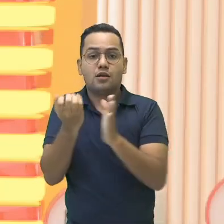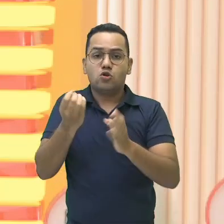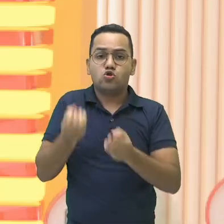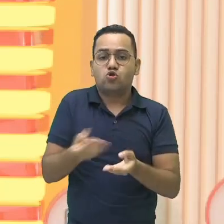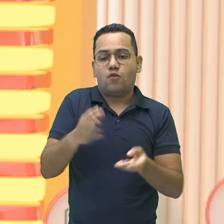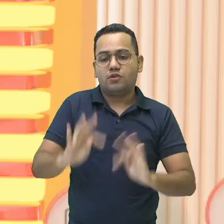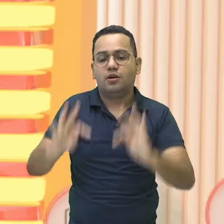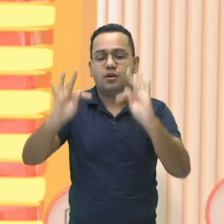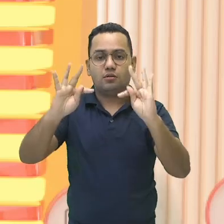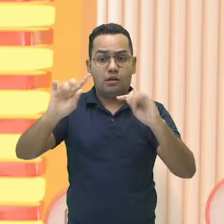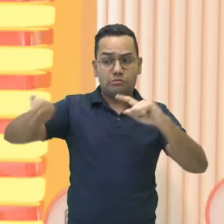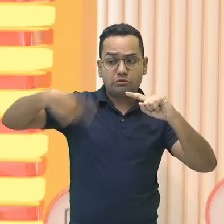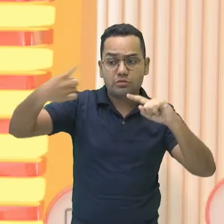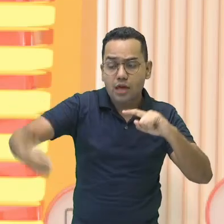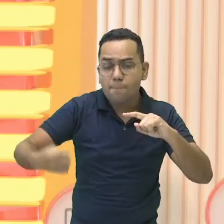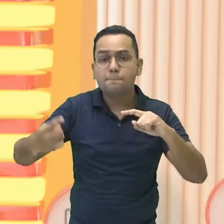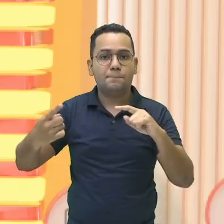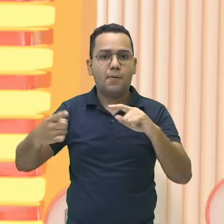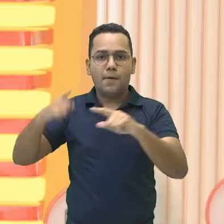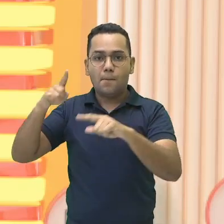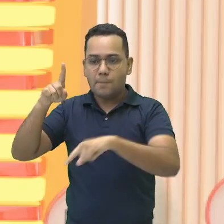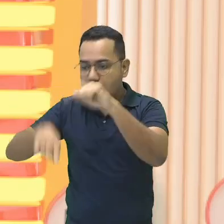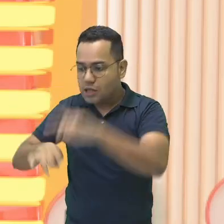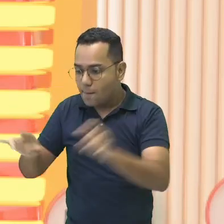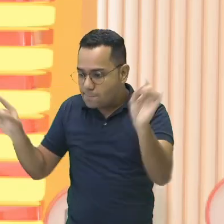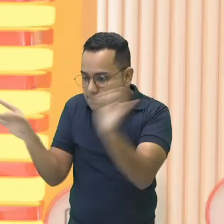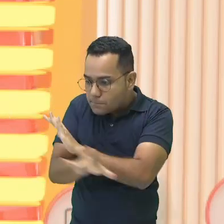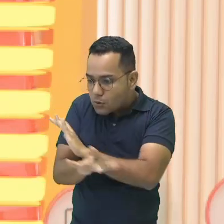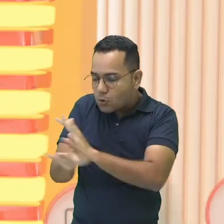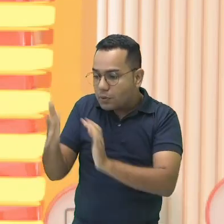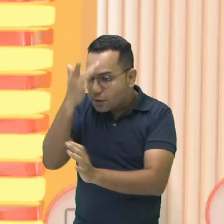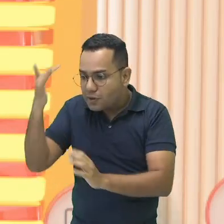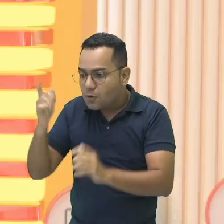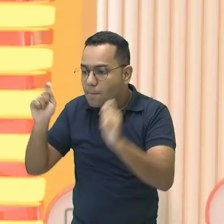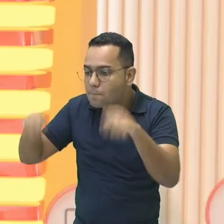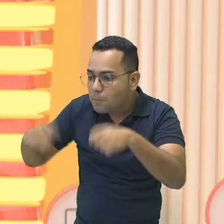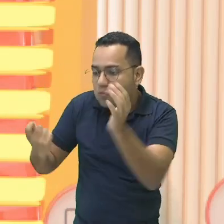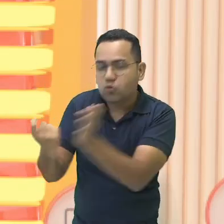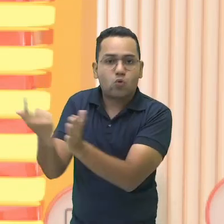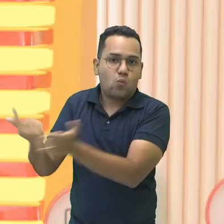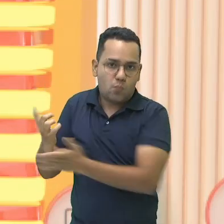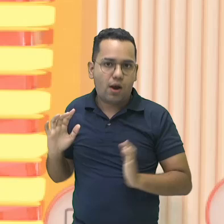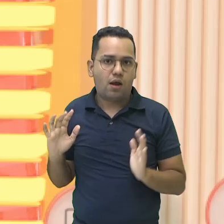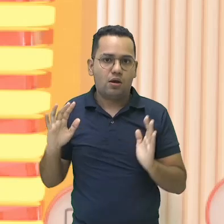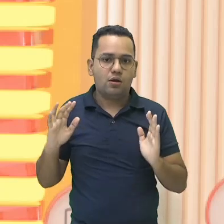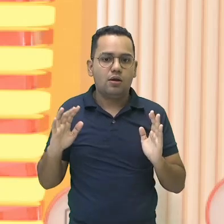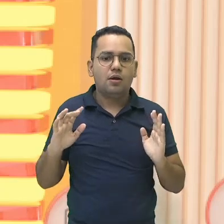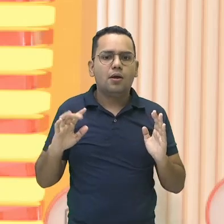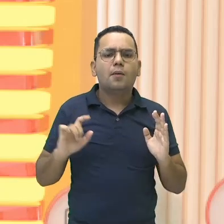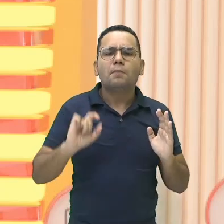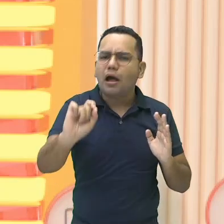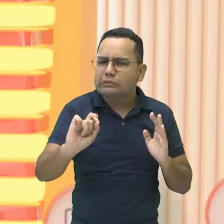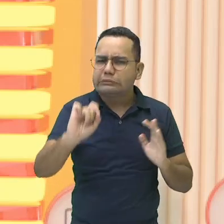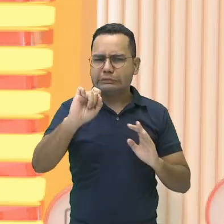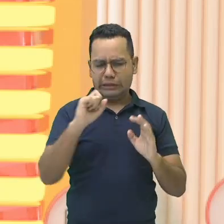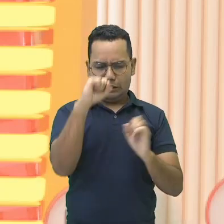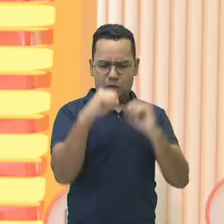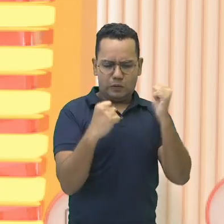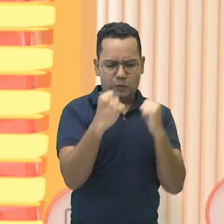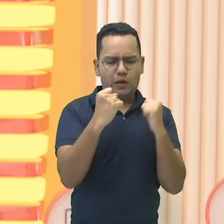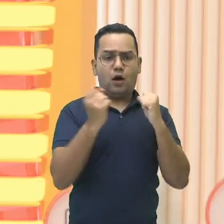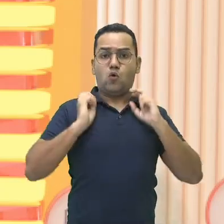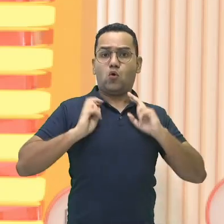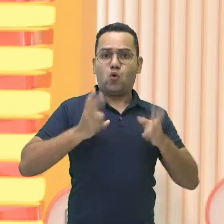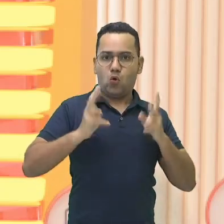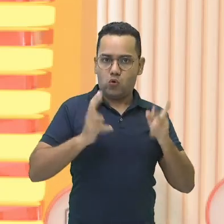os consumidores de maneira geral, né? Para você poder continuar tendo as empresas tendo lucro, tendo produção.